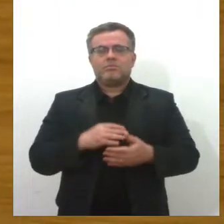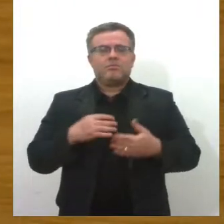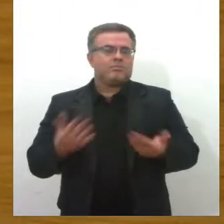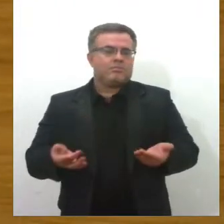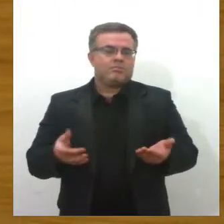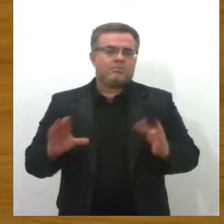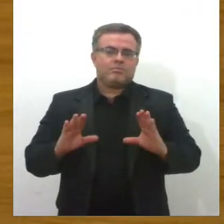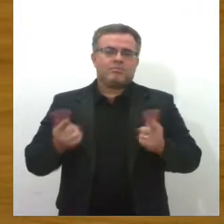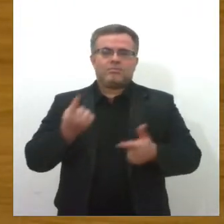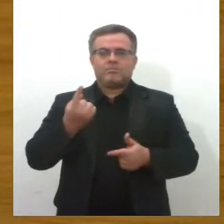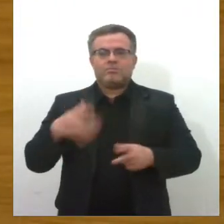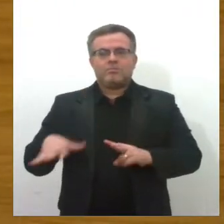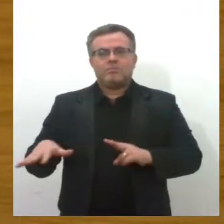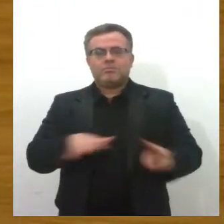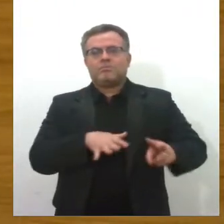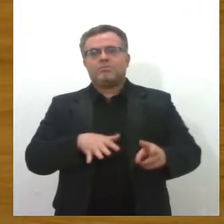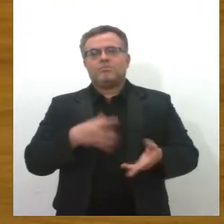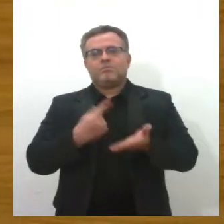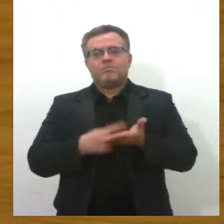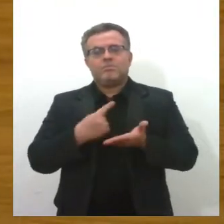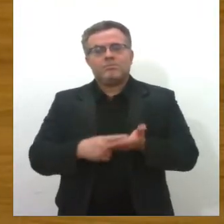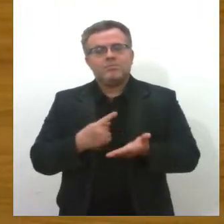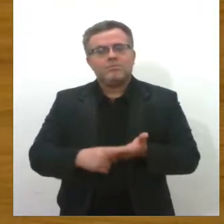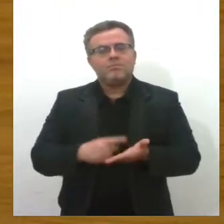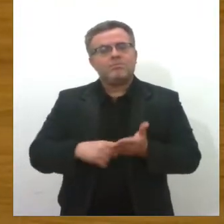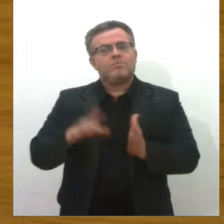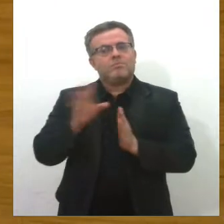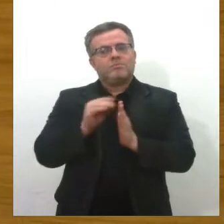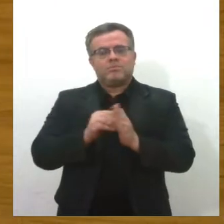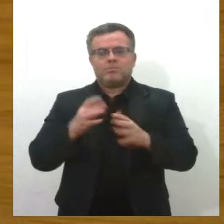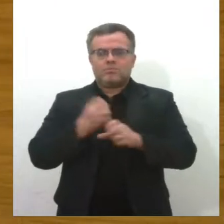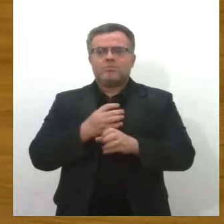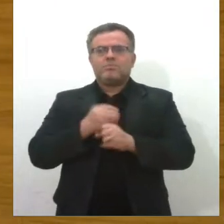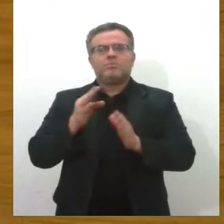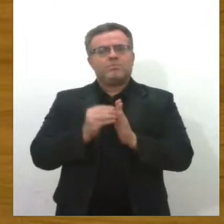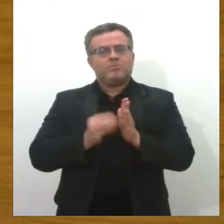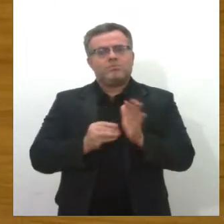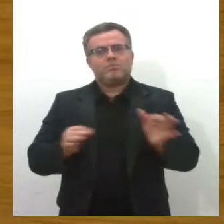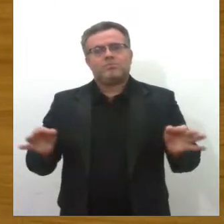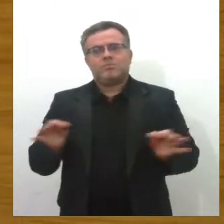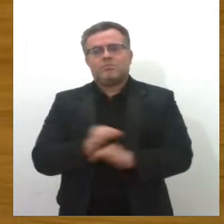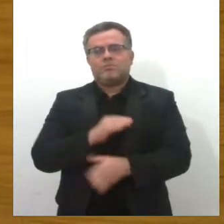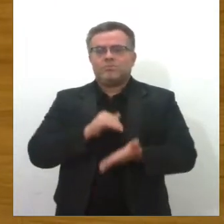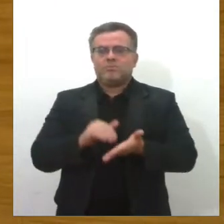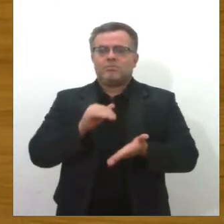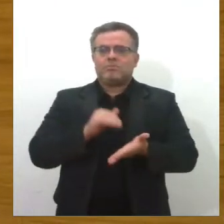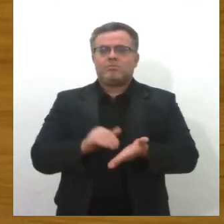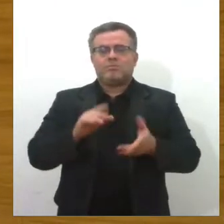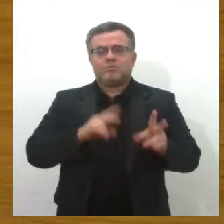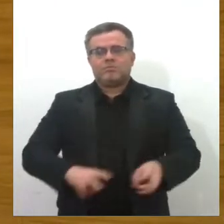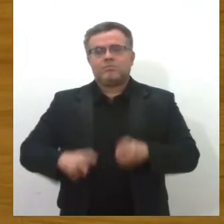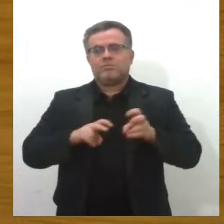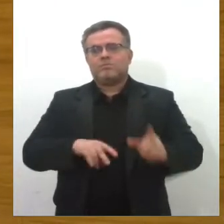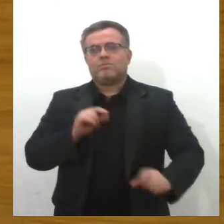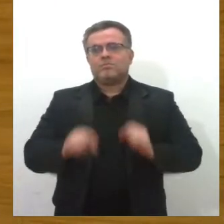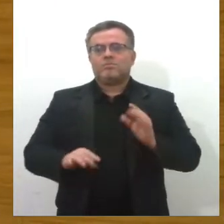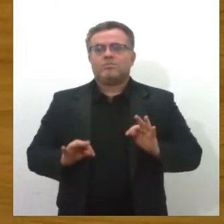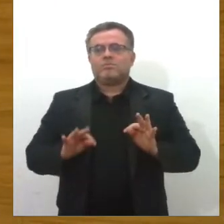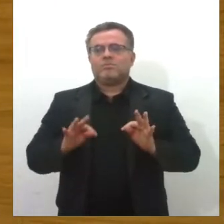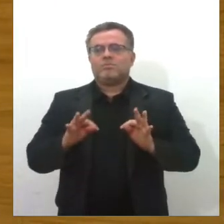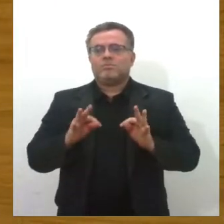uma semana de prestação de contas, tanto da pasta da saúde, como a da pasta da Secretaria de Estado da Fazenda. Todos os detalhes